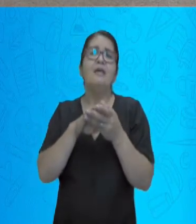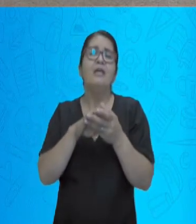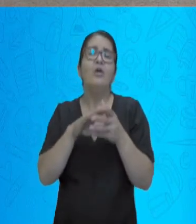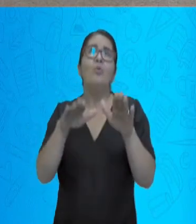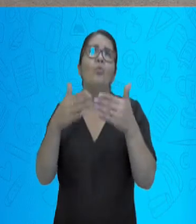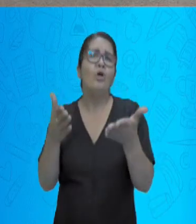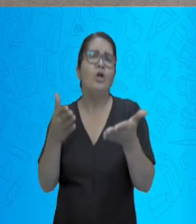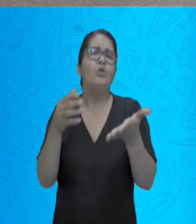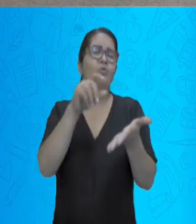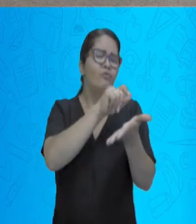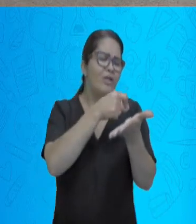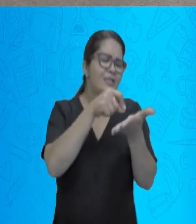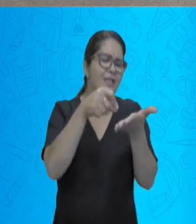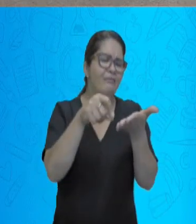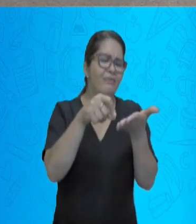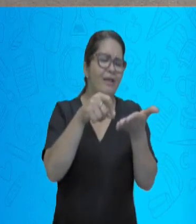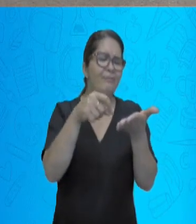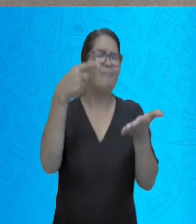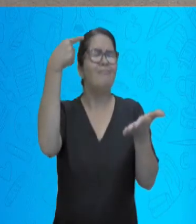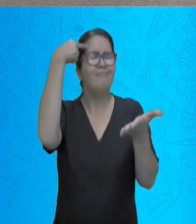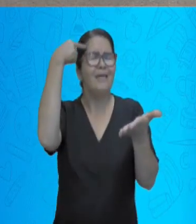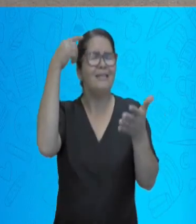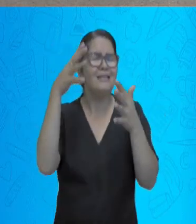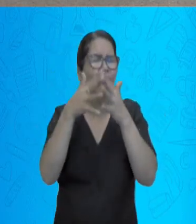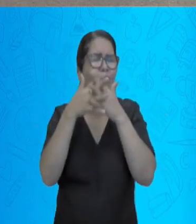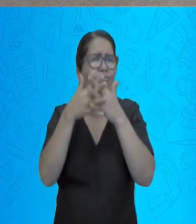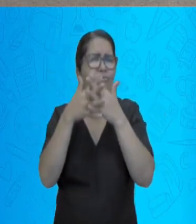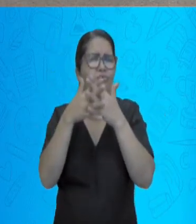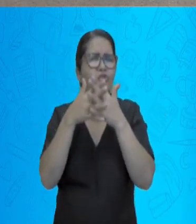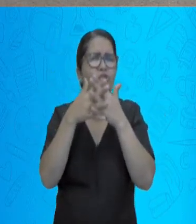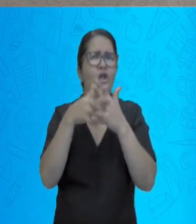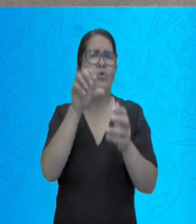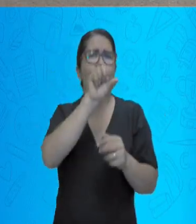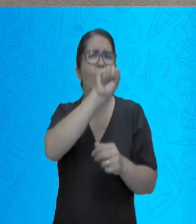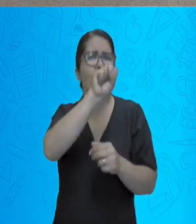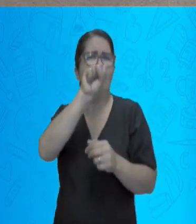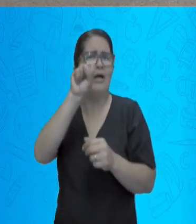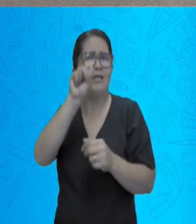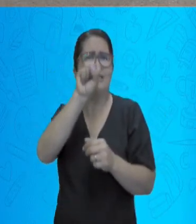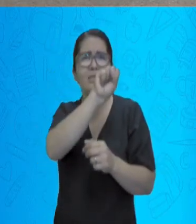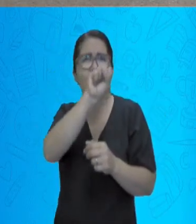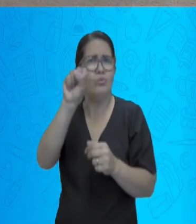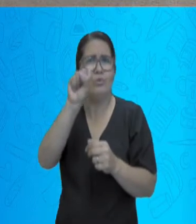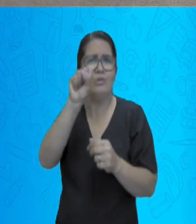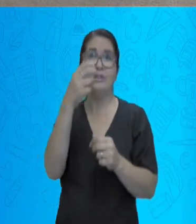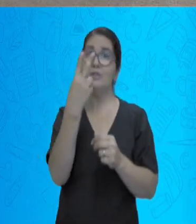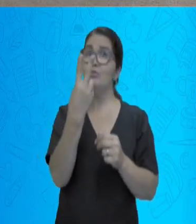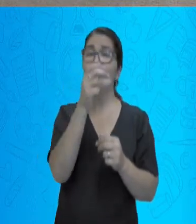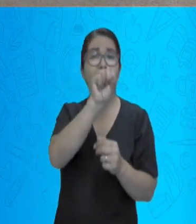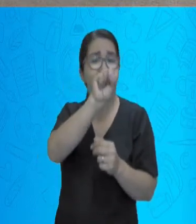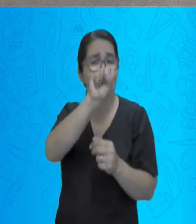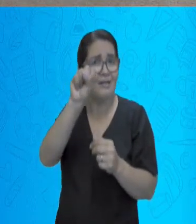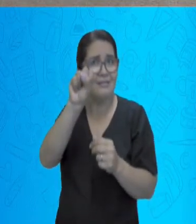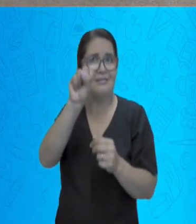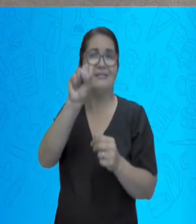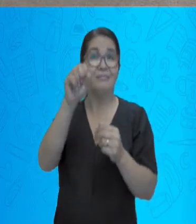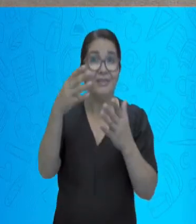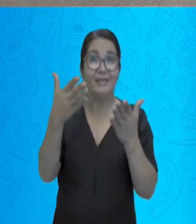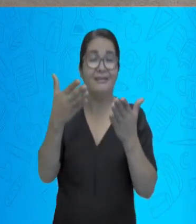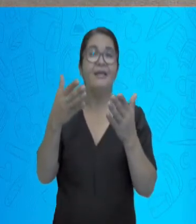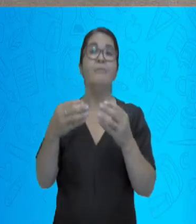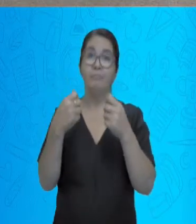faz o som, quando a gente faz o fonema, de 2 S's. E fica com a seguinte aparência, olha aí o